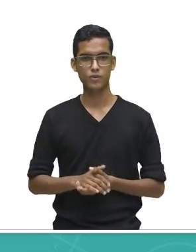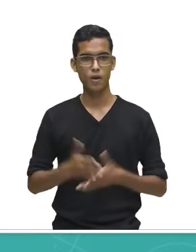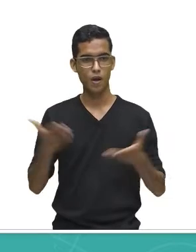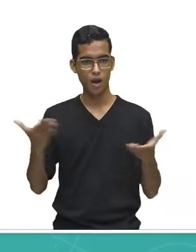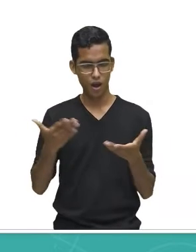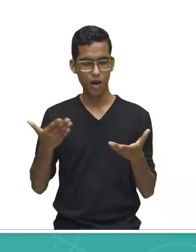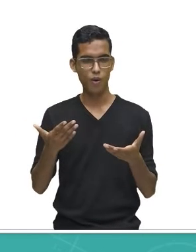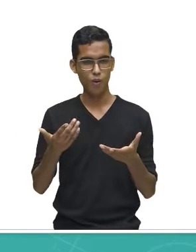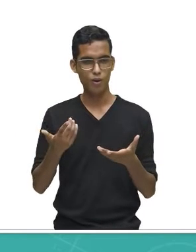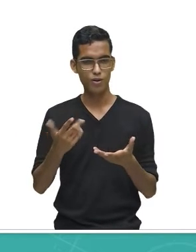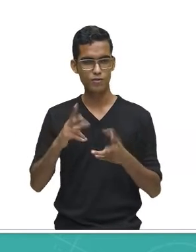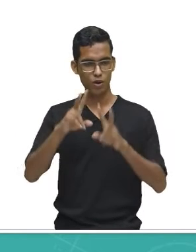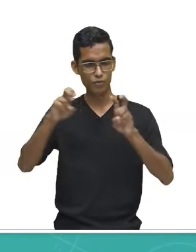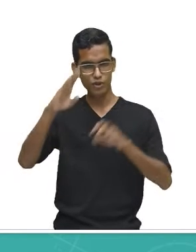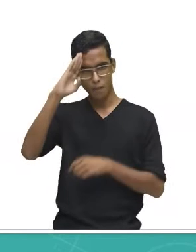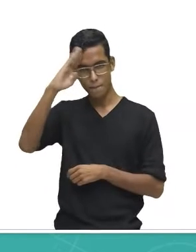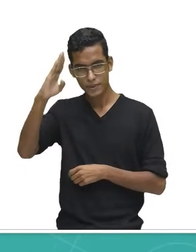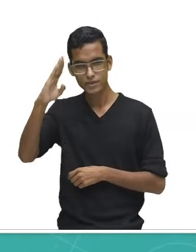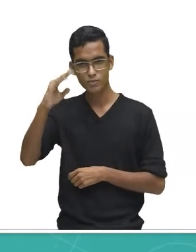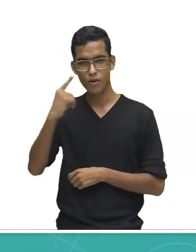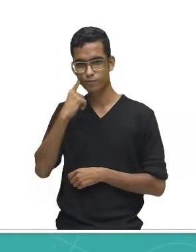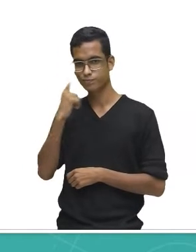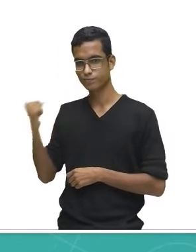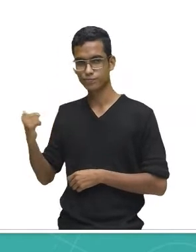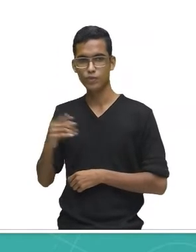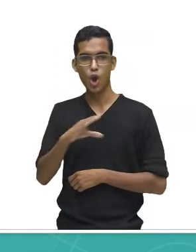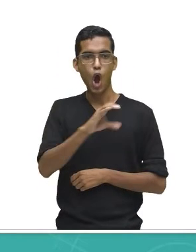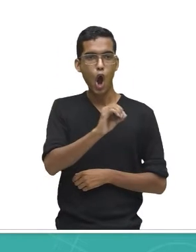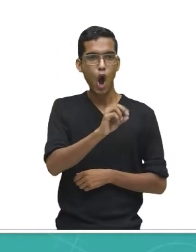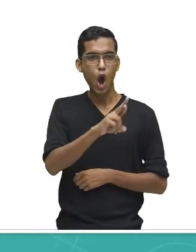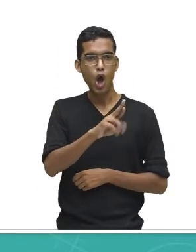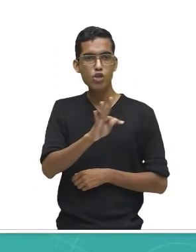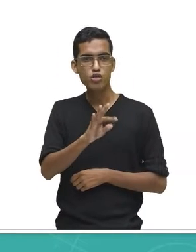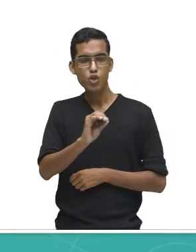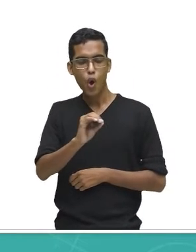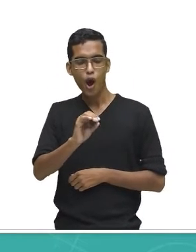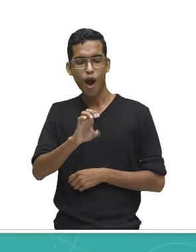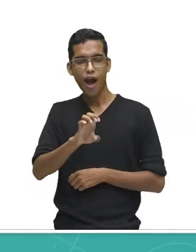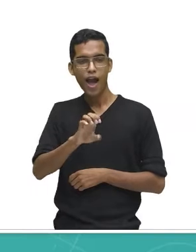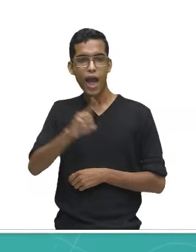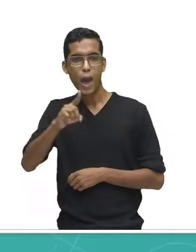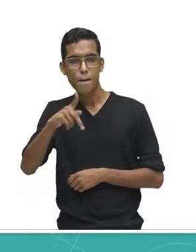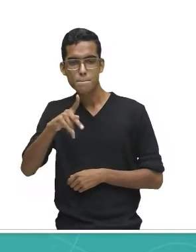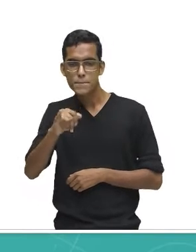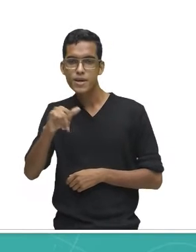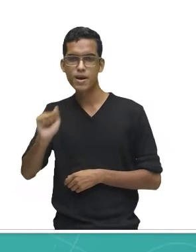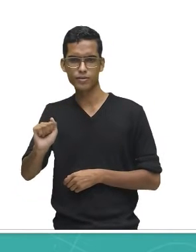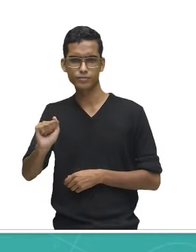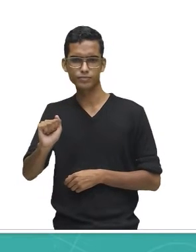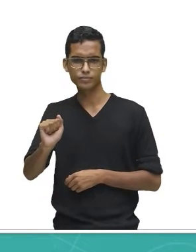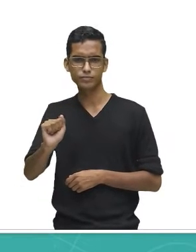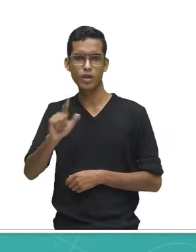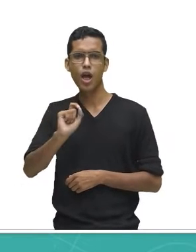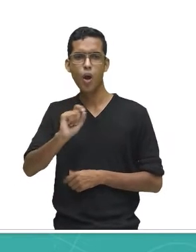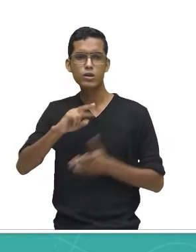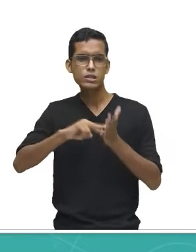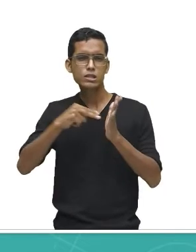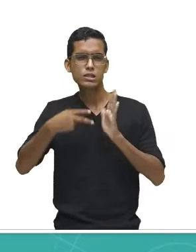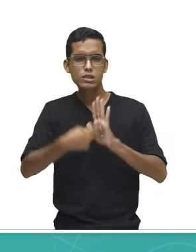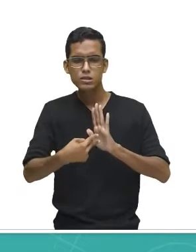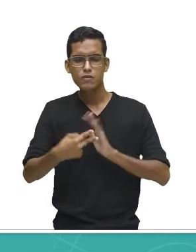na ortoépia, né, ortépia, que trata da pronúncia correta